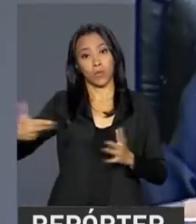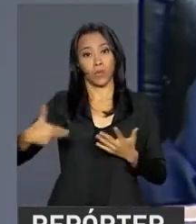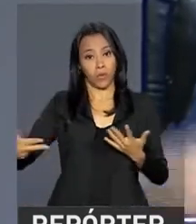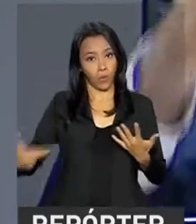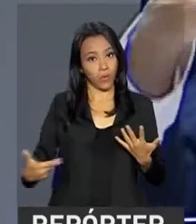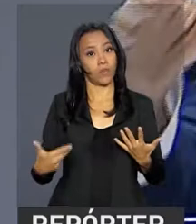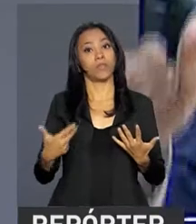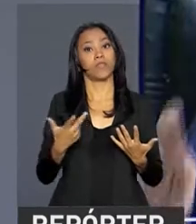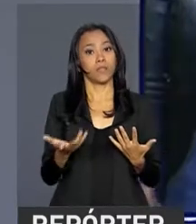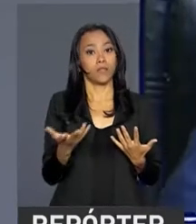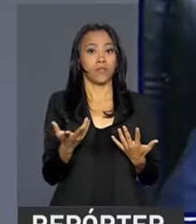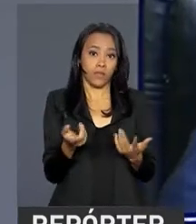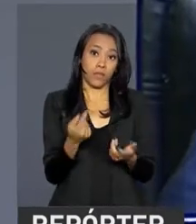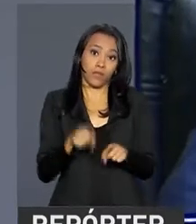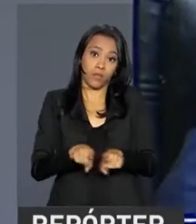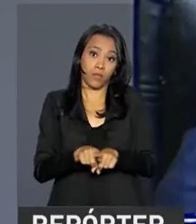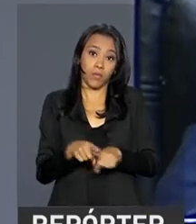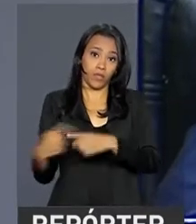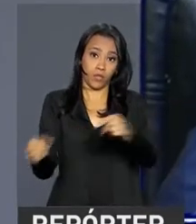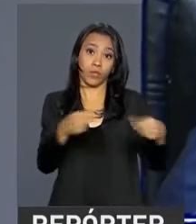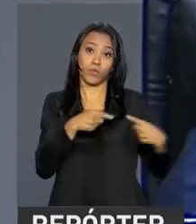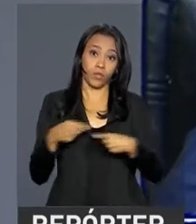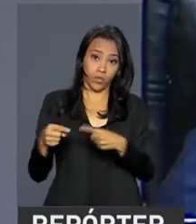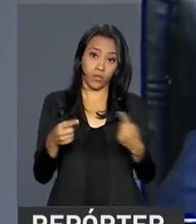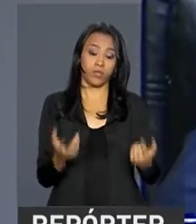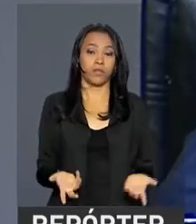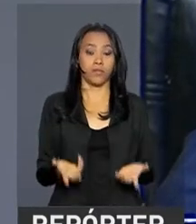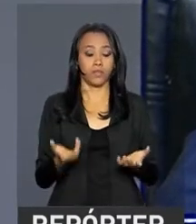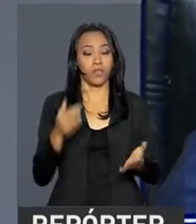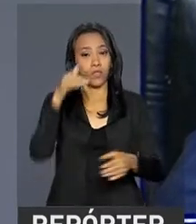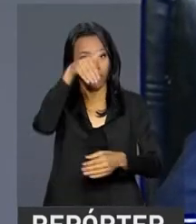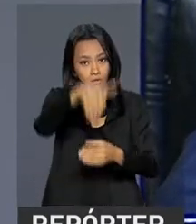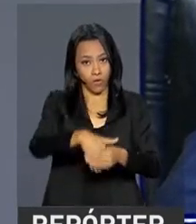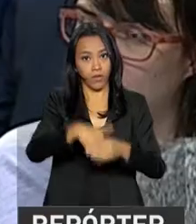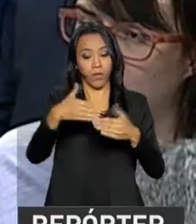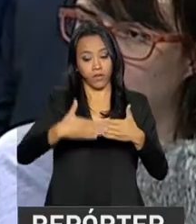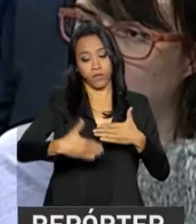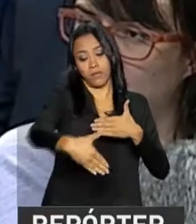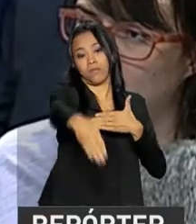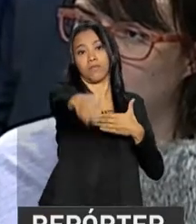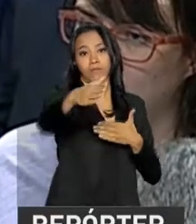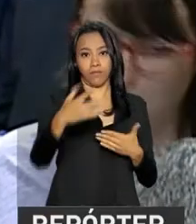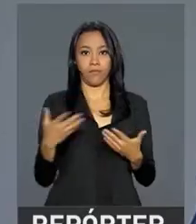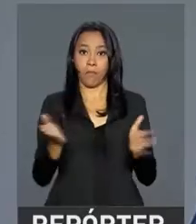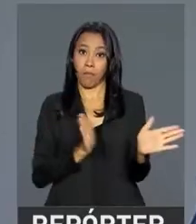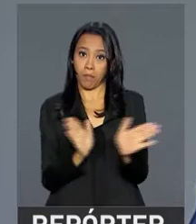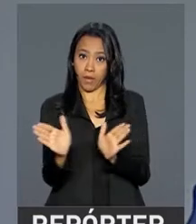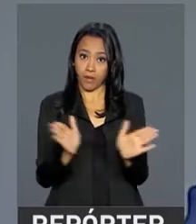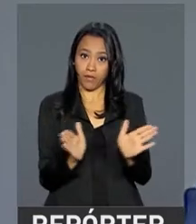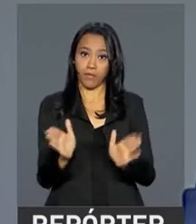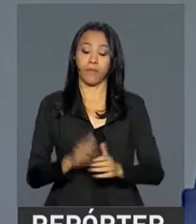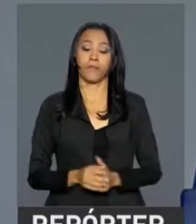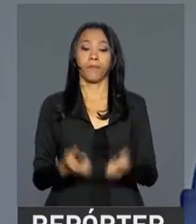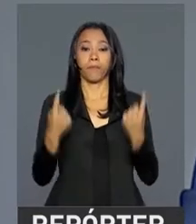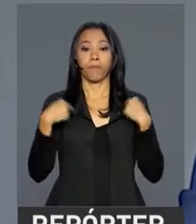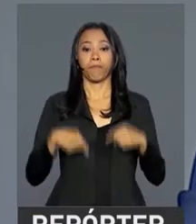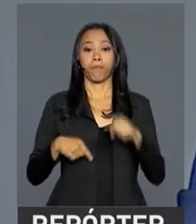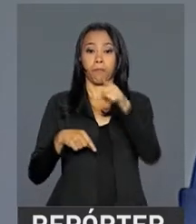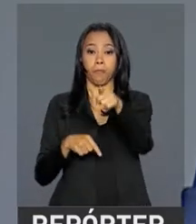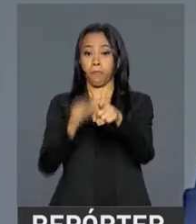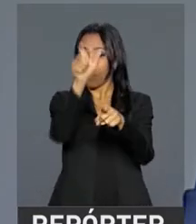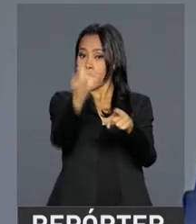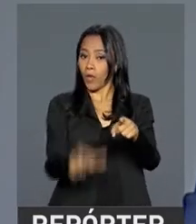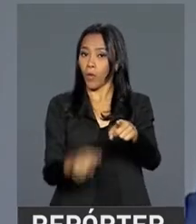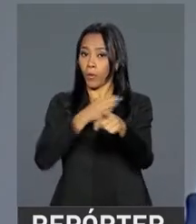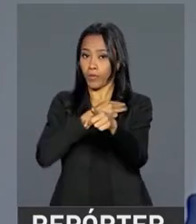de folhetos e discutidas e votadas no parlamento o ministro do planejamento de